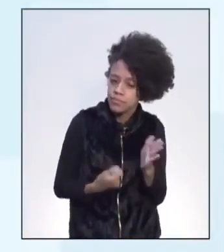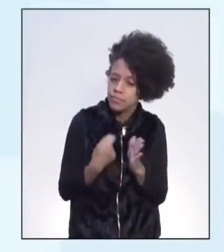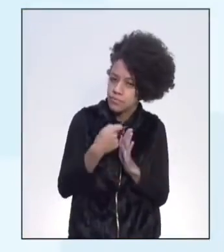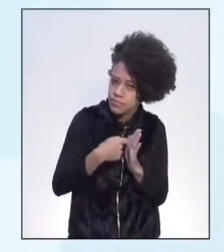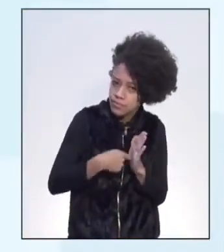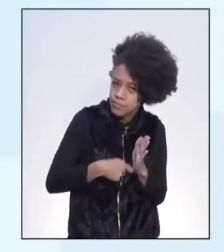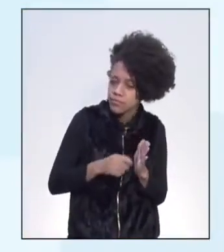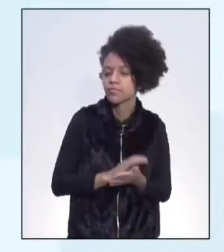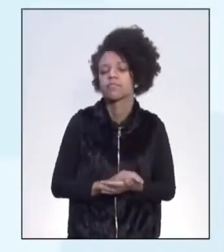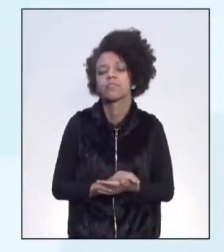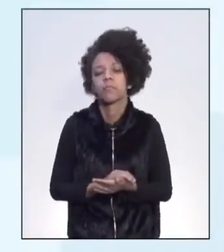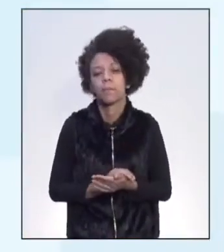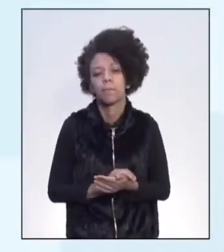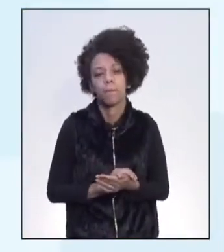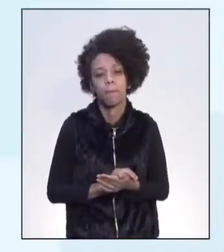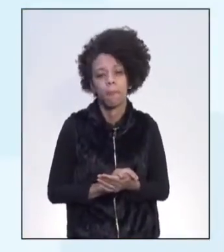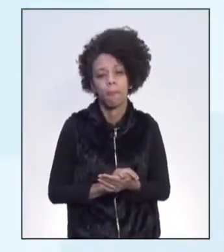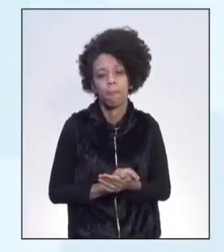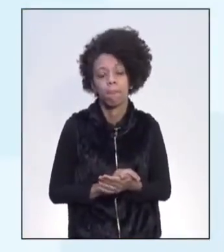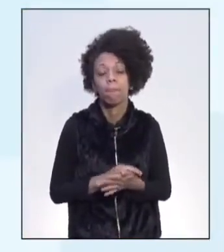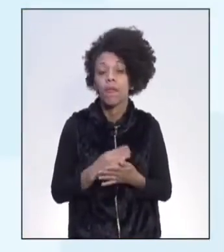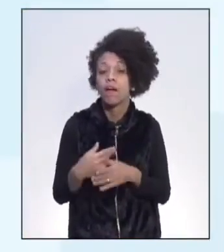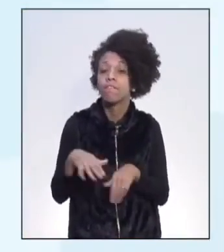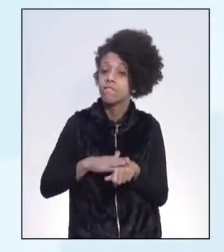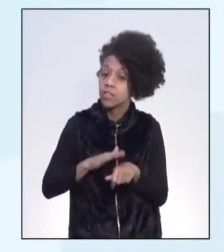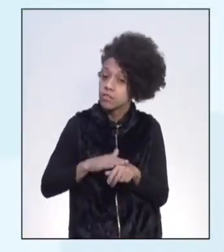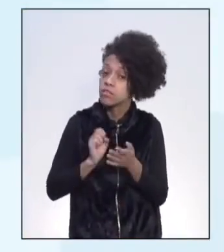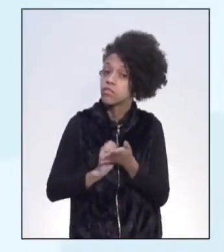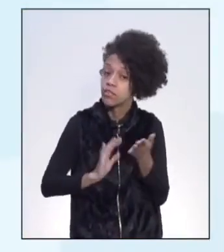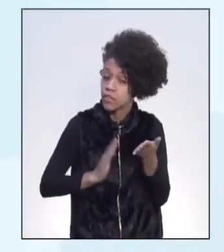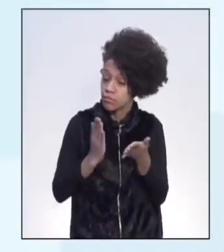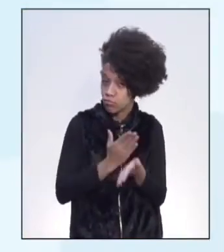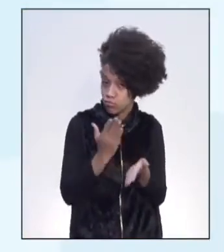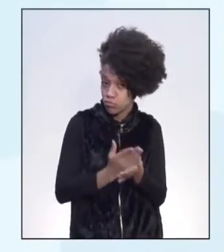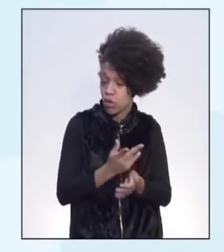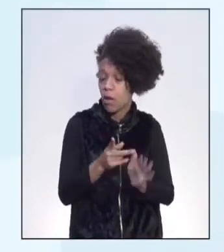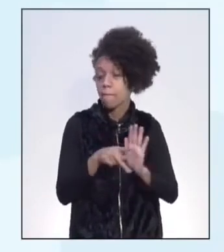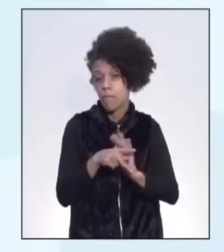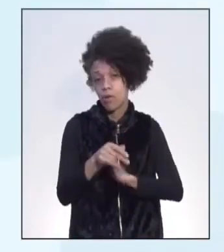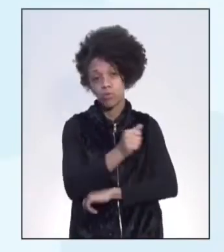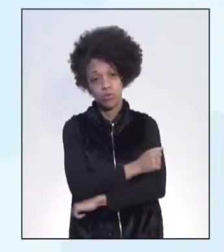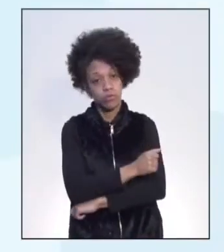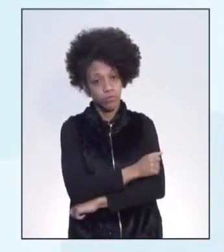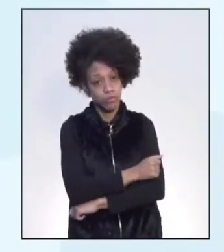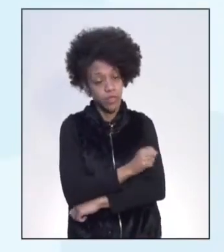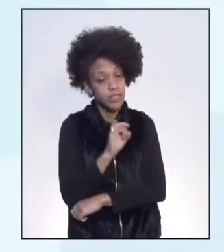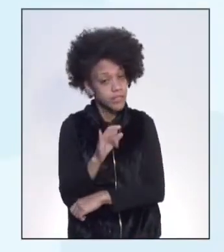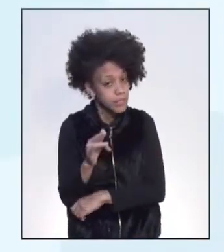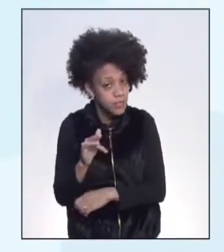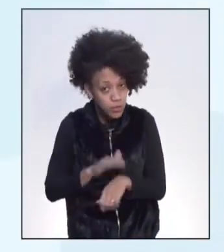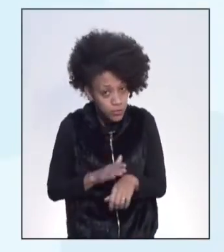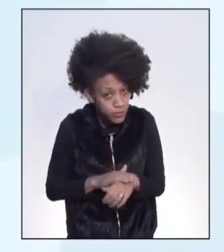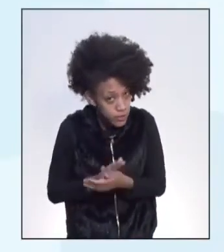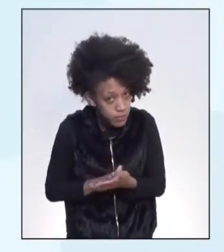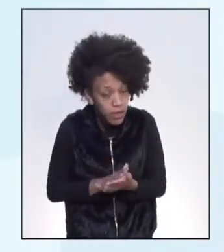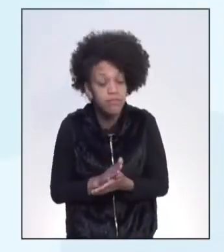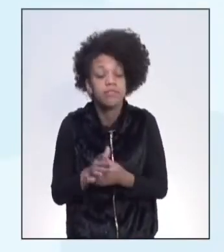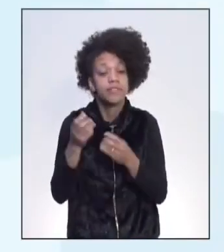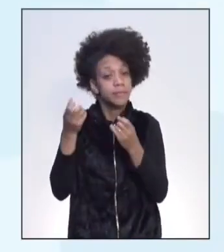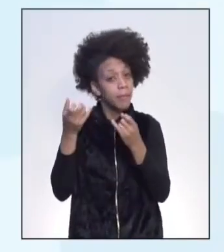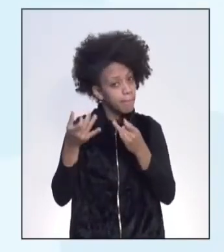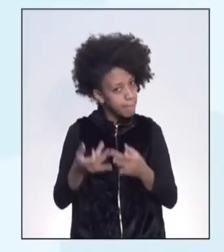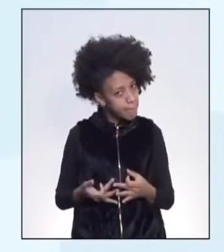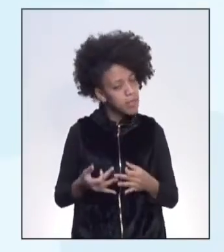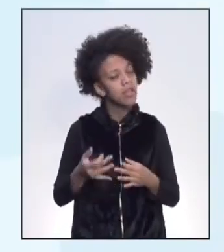anotar, tá bom? Fazer as atividades do caderno do aluno, quem ainda não fez, né, porque a gente já falou bastante sobre esse assunto,